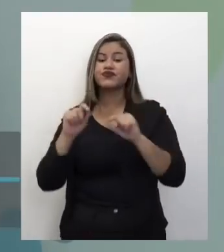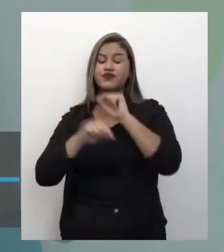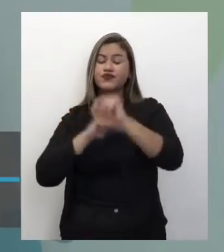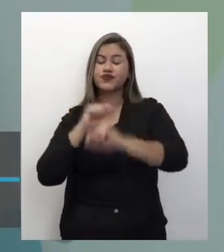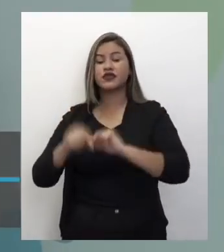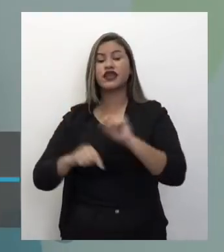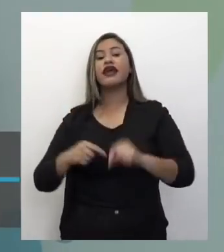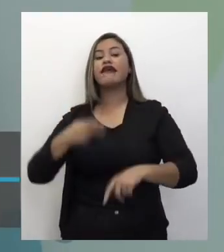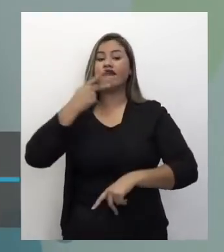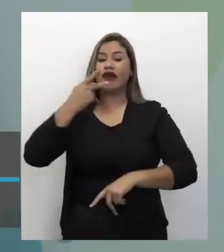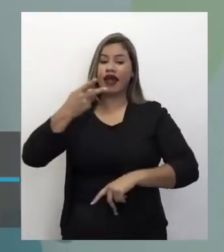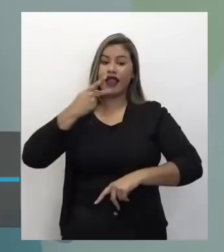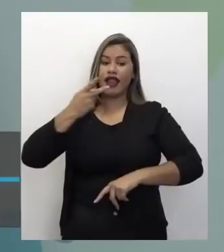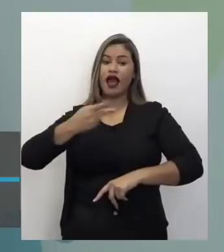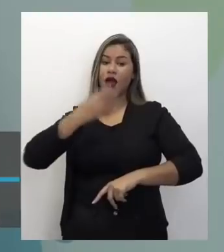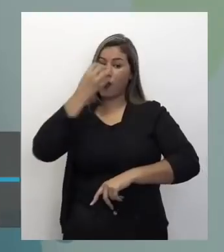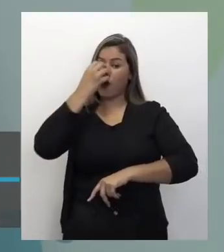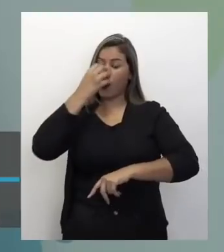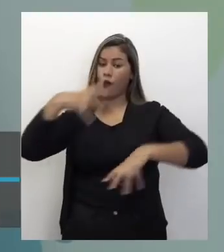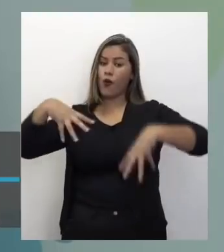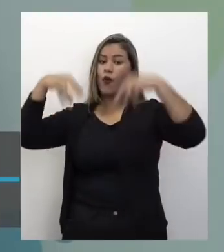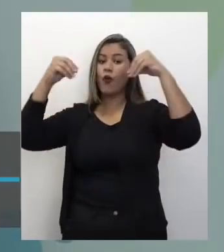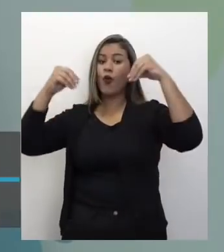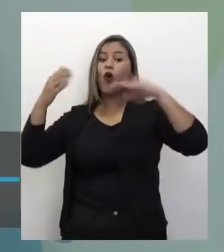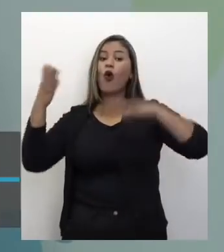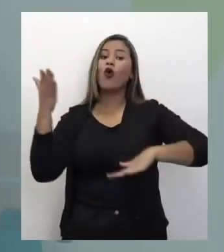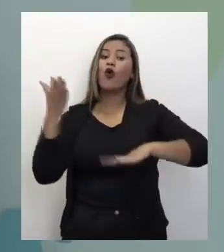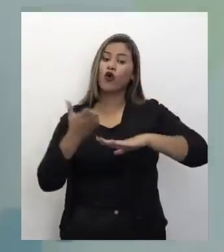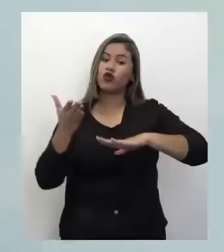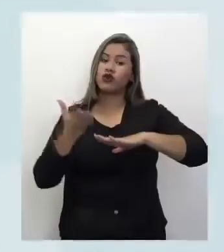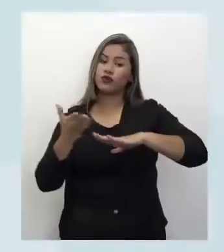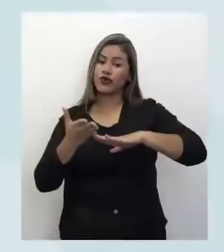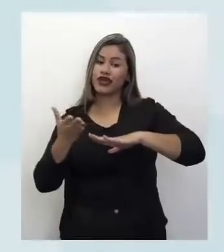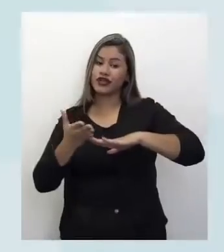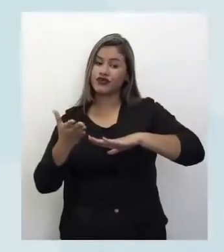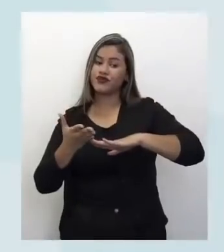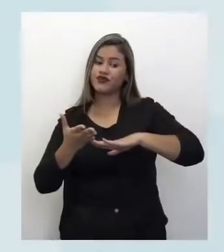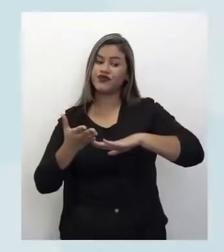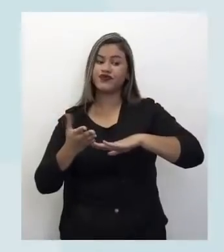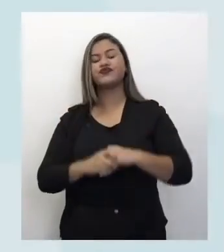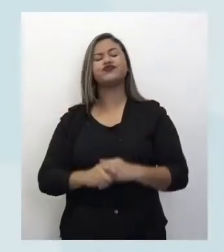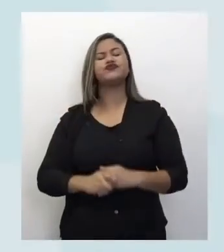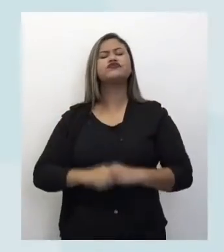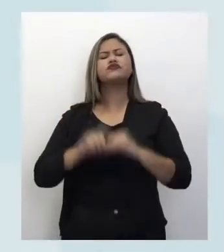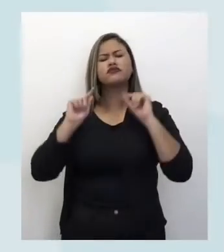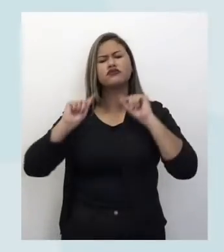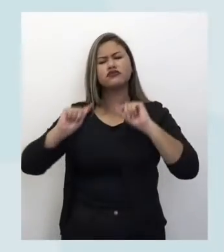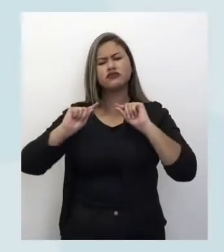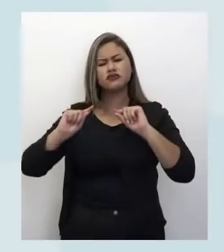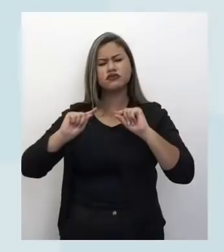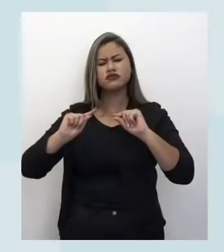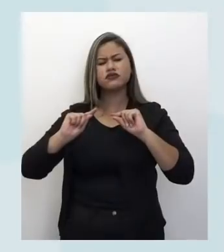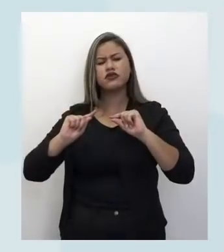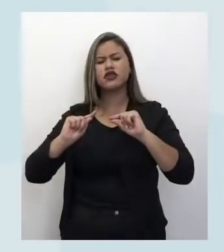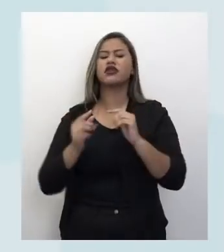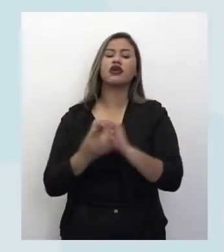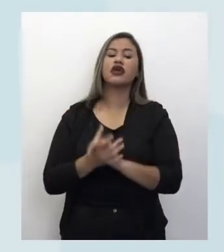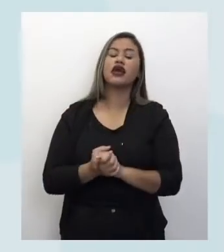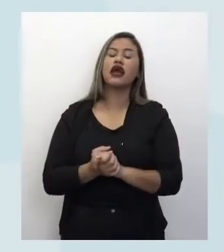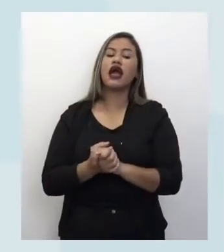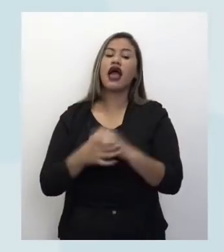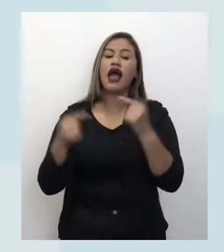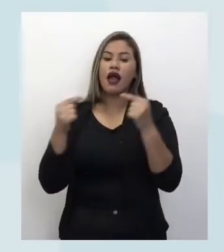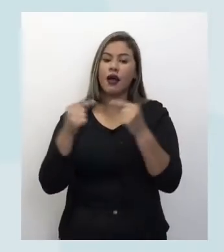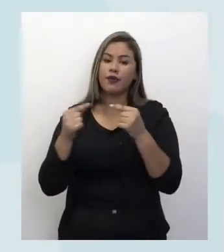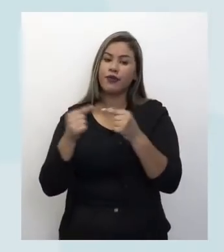de circo? Sim, existem diversos tipos de circo. O circo contemporâneo é o circo dos dias